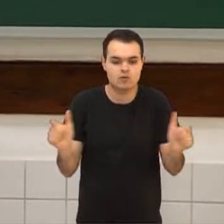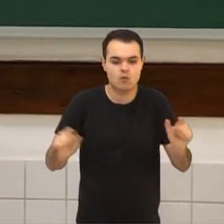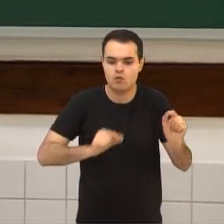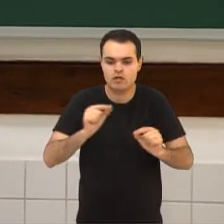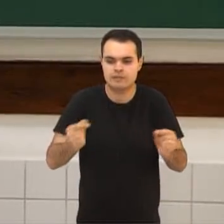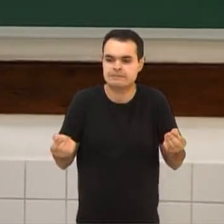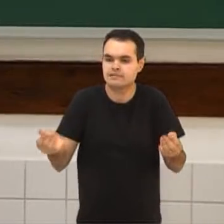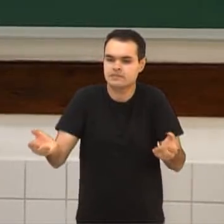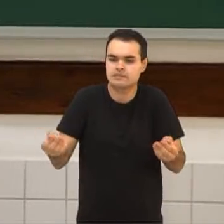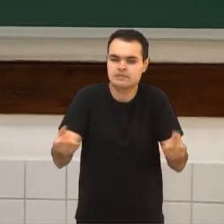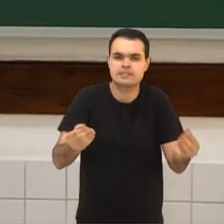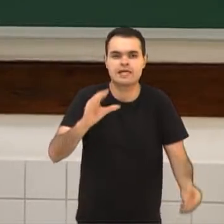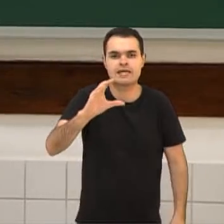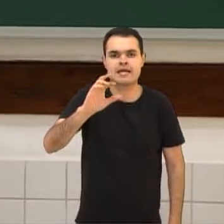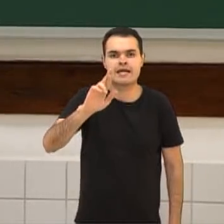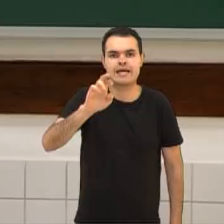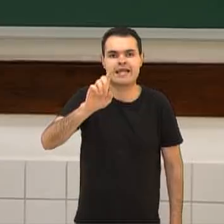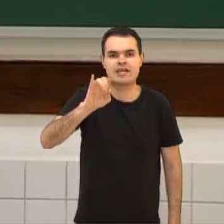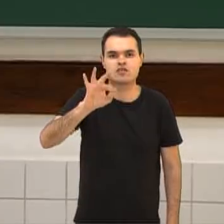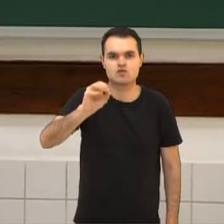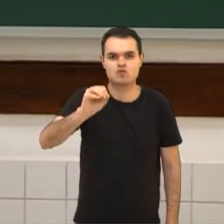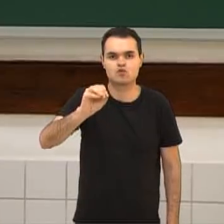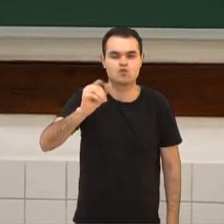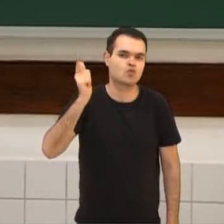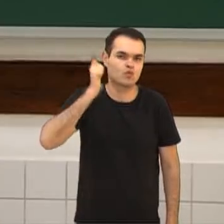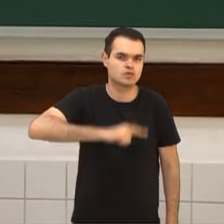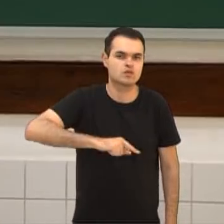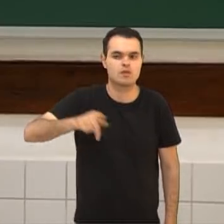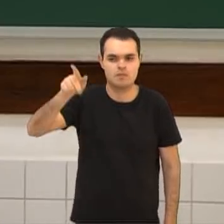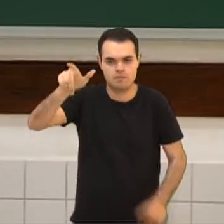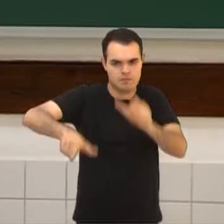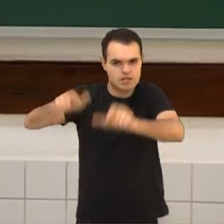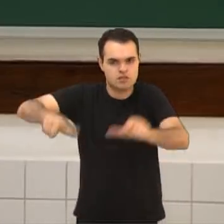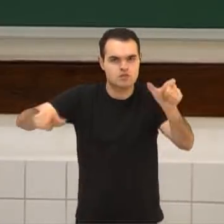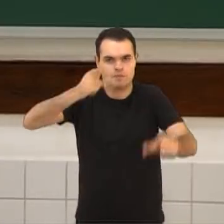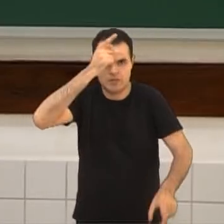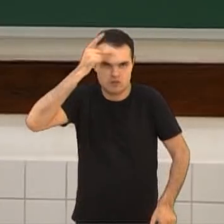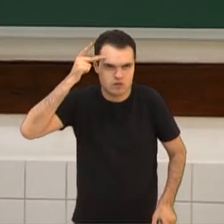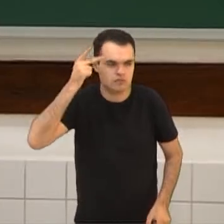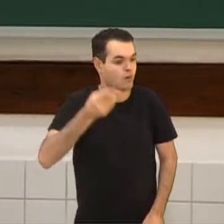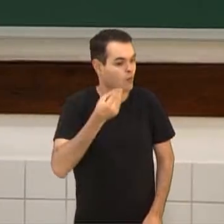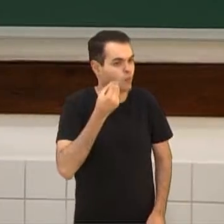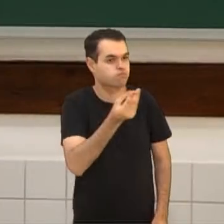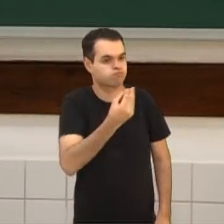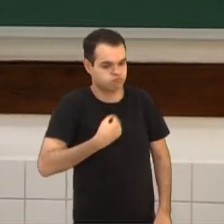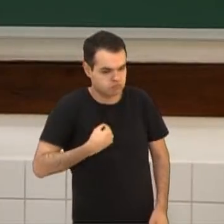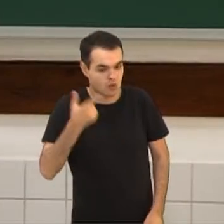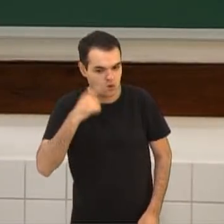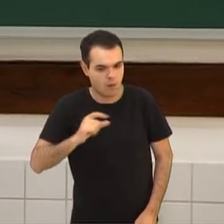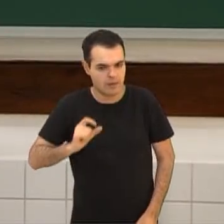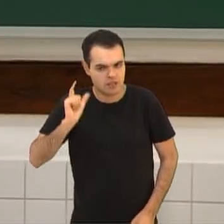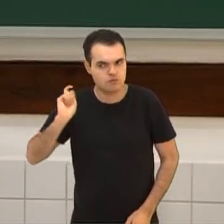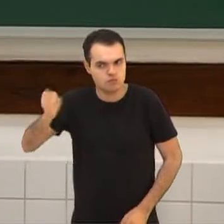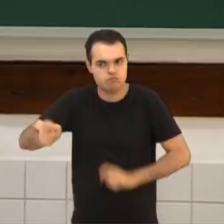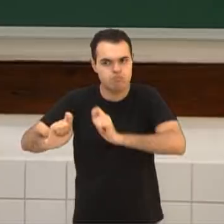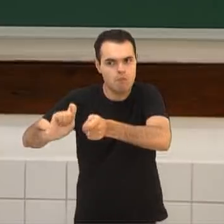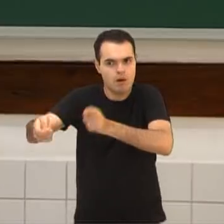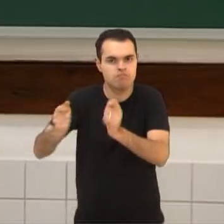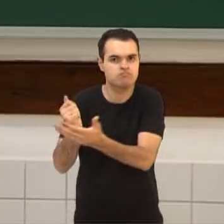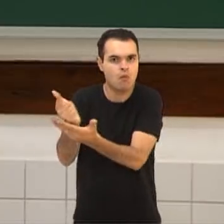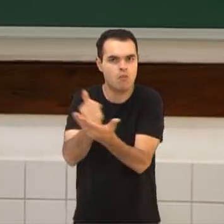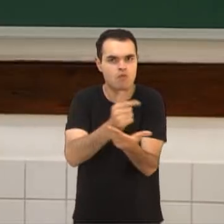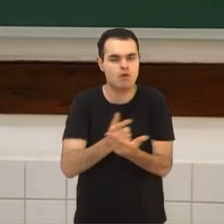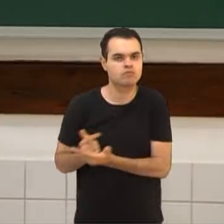de crédito para que as pessoas tivessem acesso a crédito, para aumentar o seu poder de compra ainda mais do que já vinha